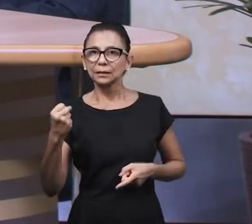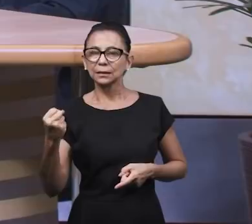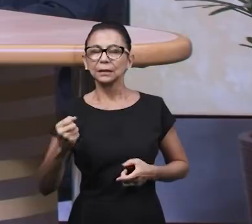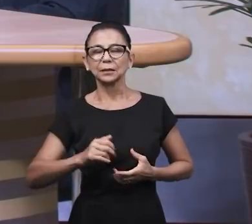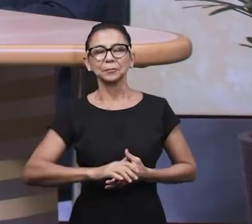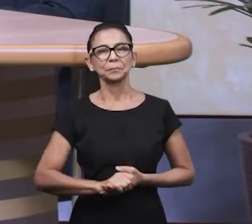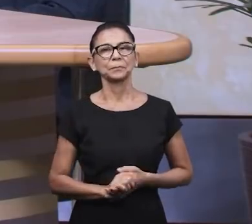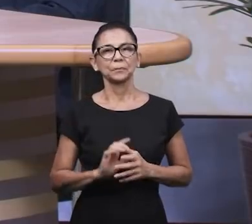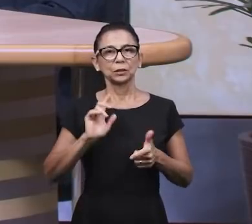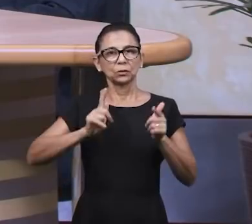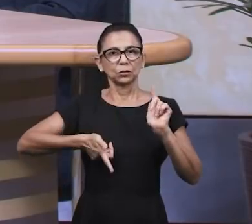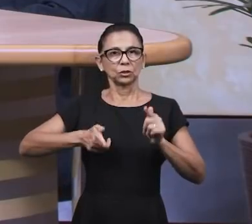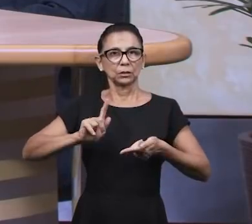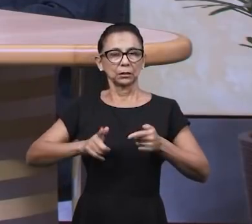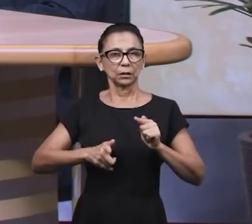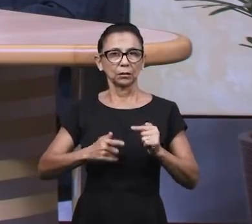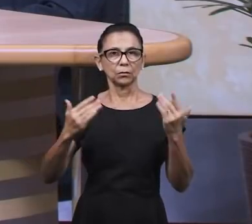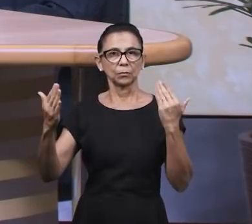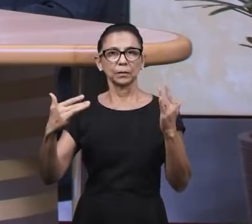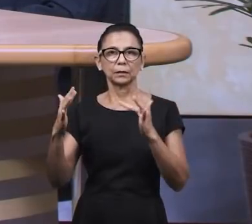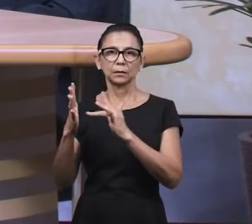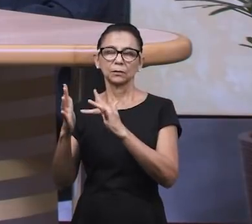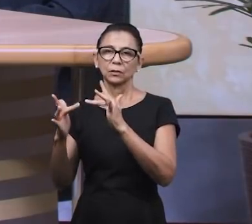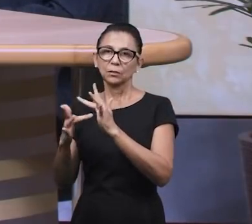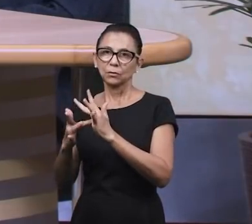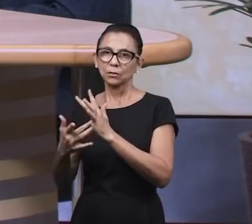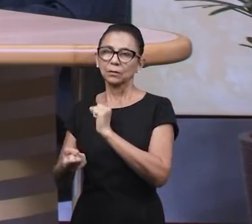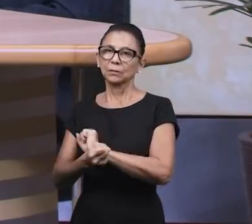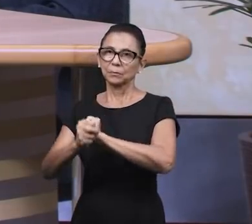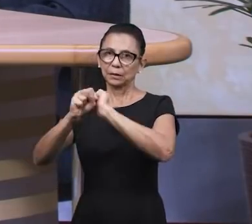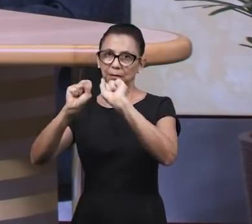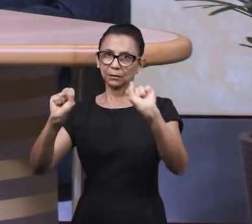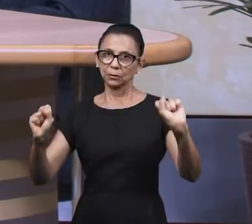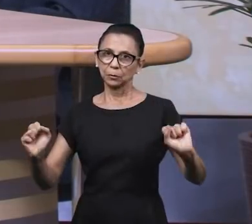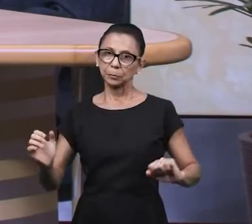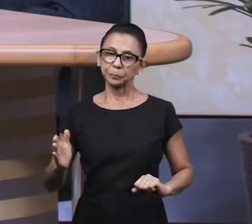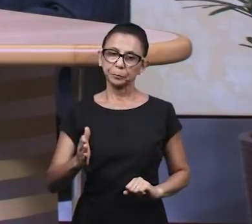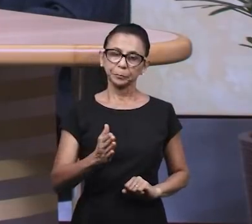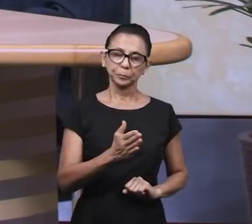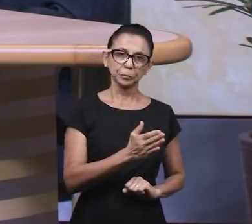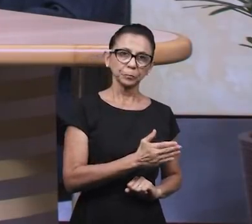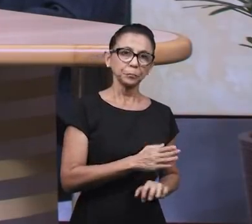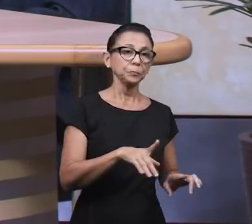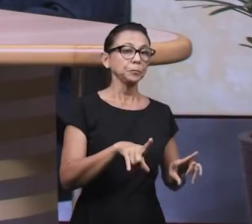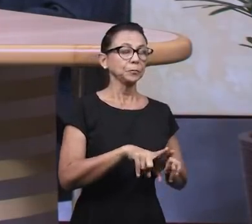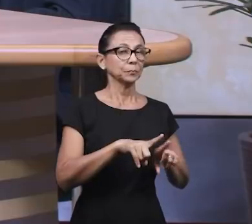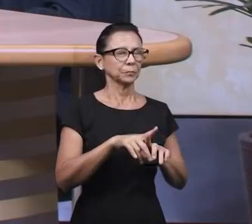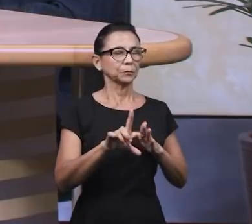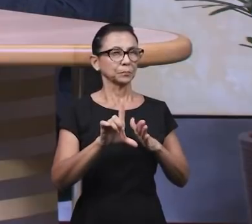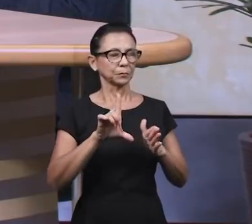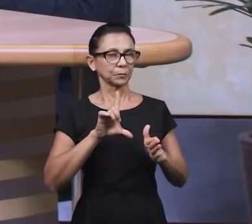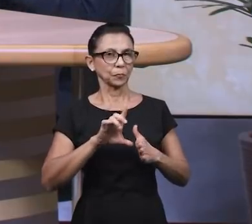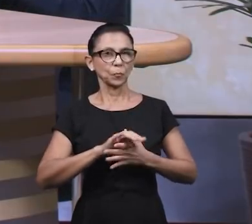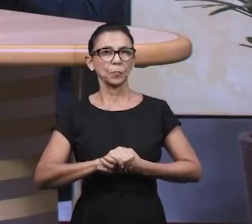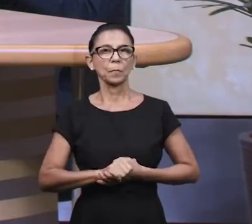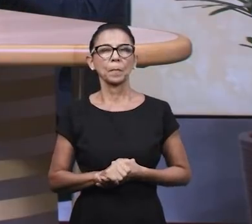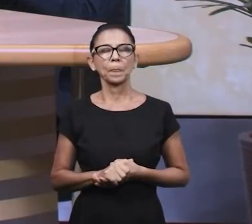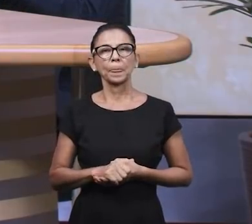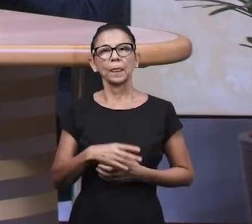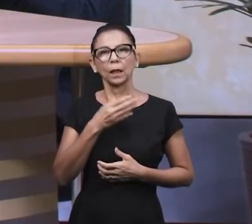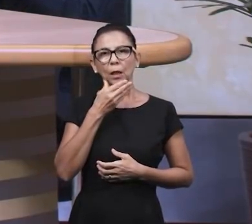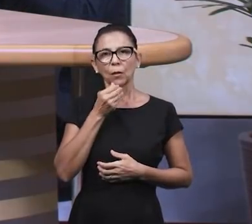libertador na figura do Senhor Jesus. Mas o que ele fez antes disso também foi uma prova que ele pediu, aquela prova